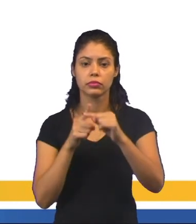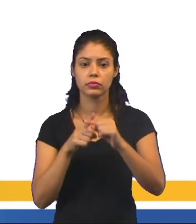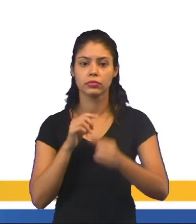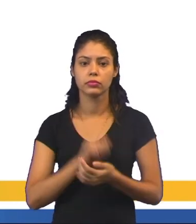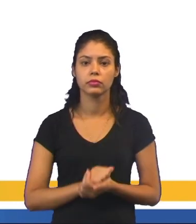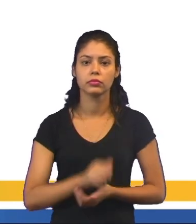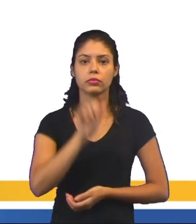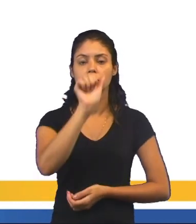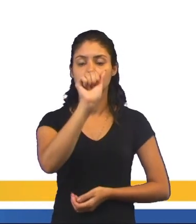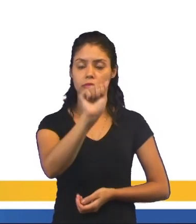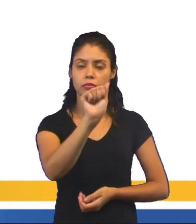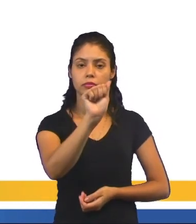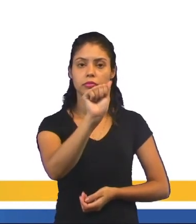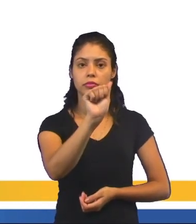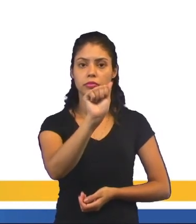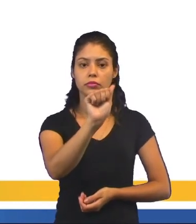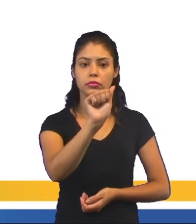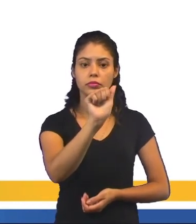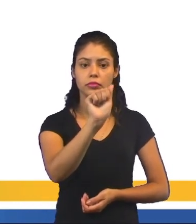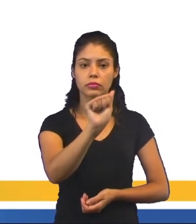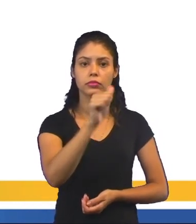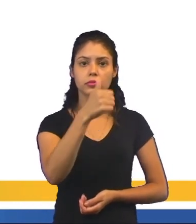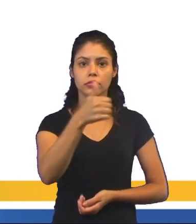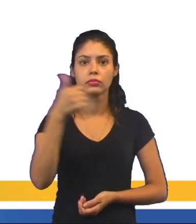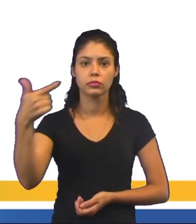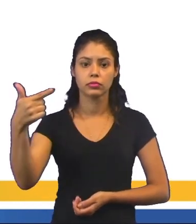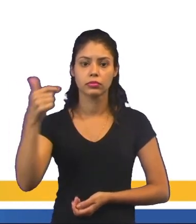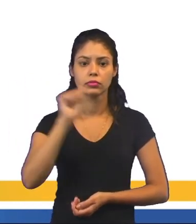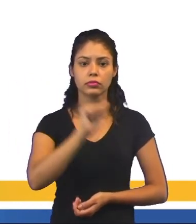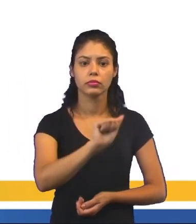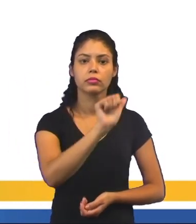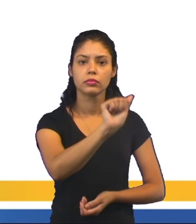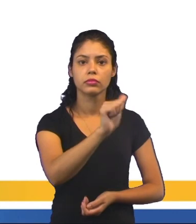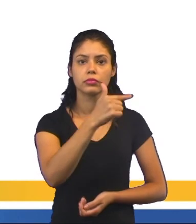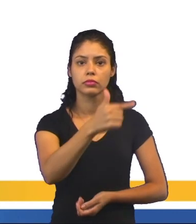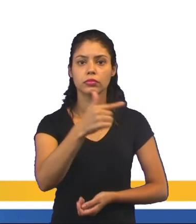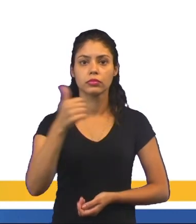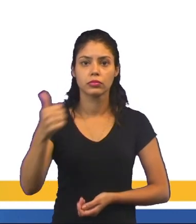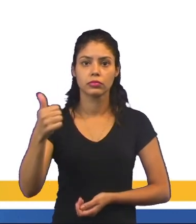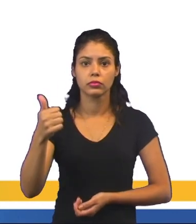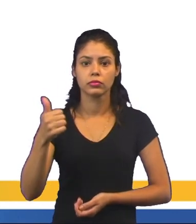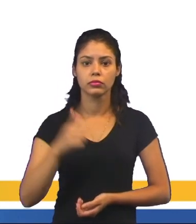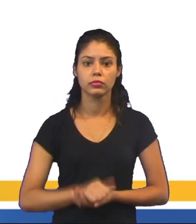terceira multiplicação, secundária. A21,